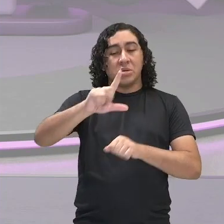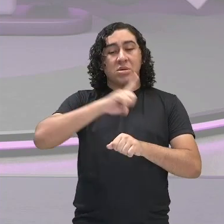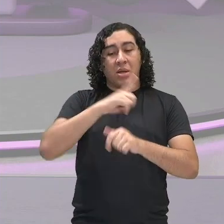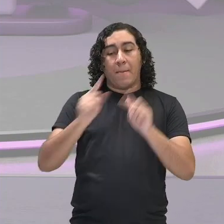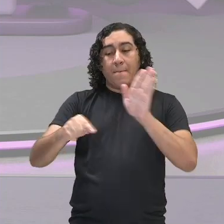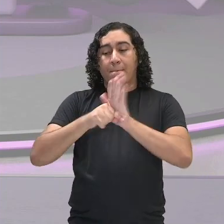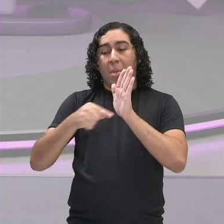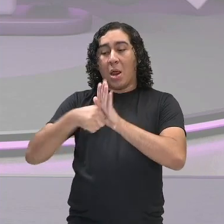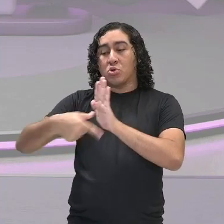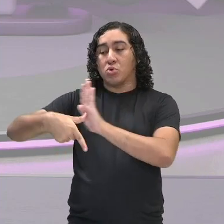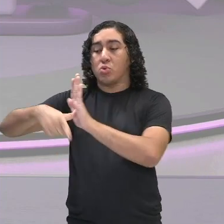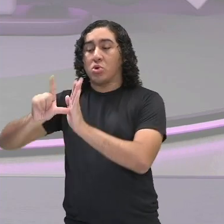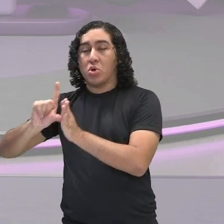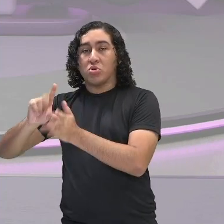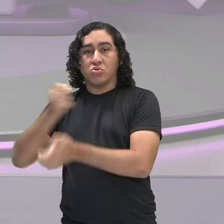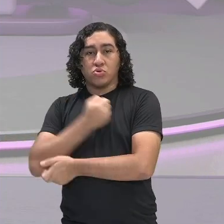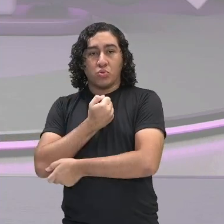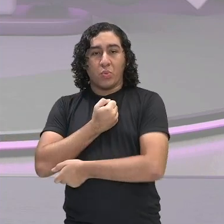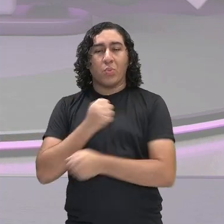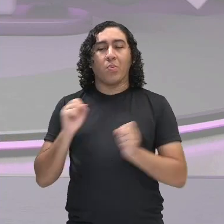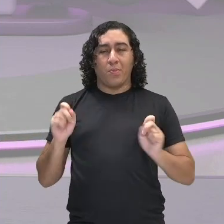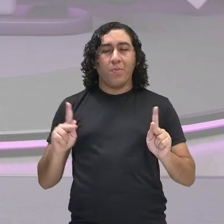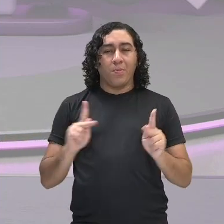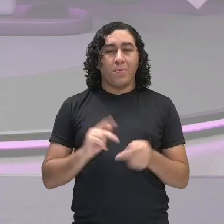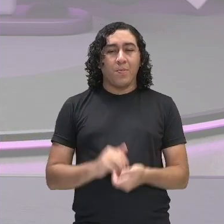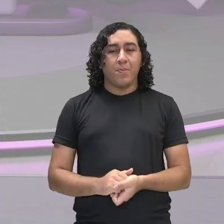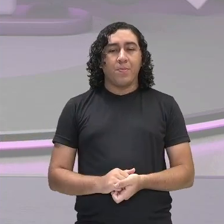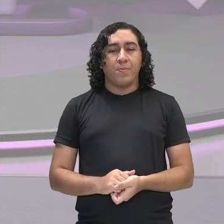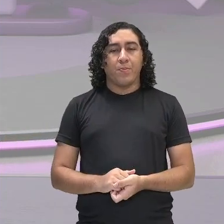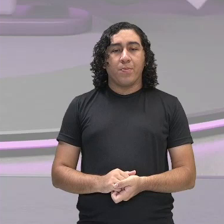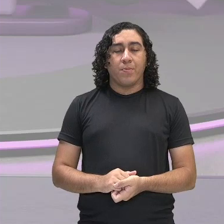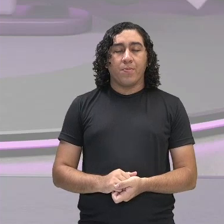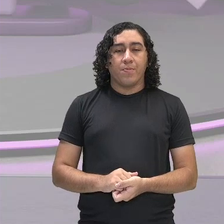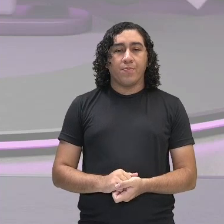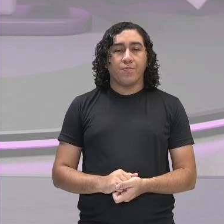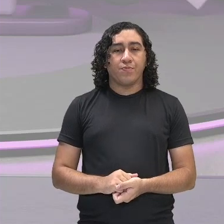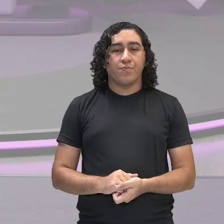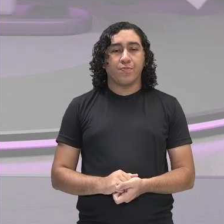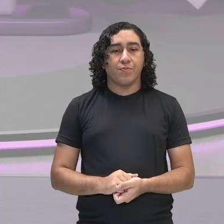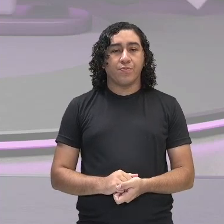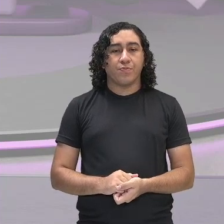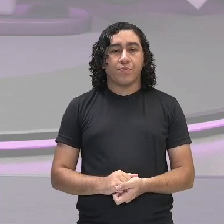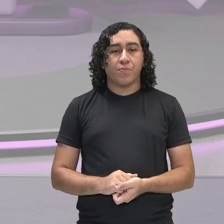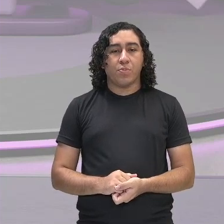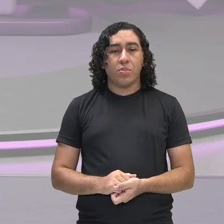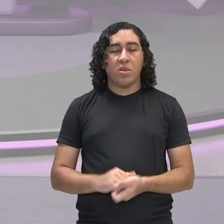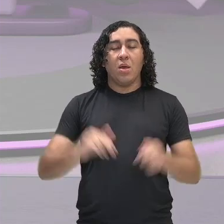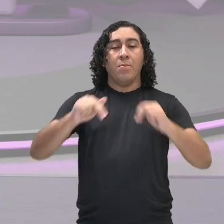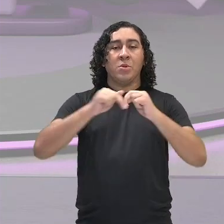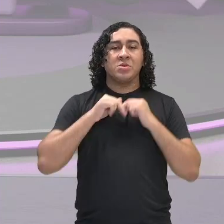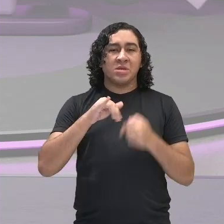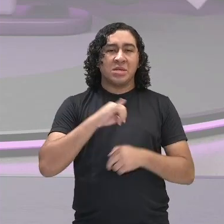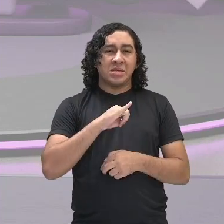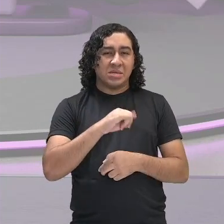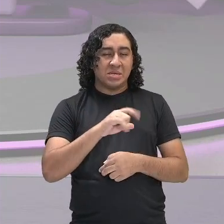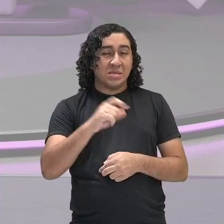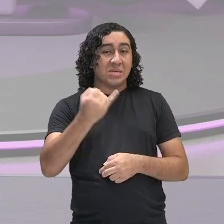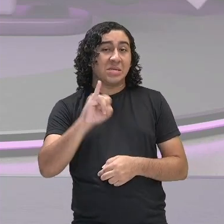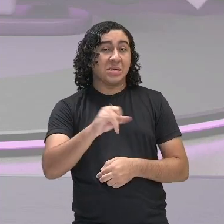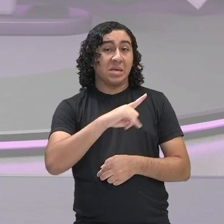o termo anterior. Beleza? Por isso que quando você pegar uma uma sequência para você